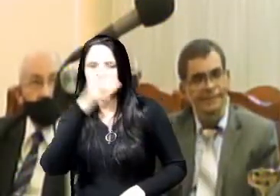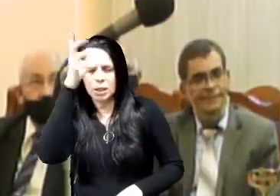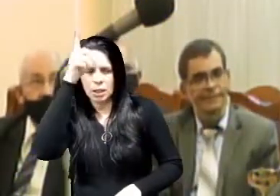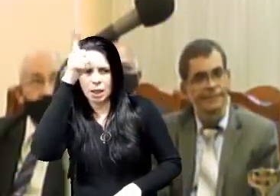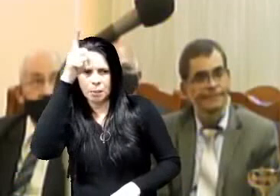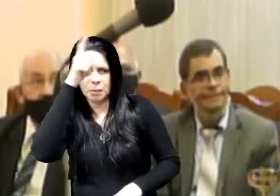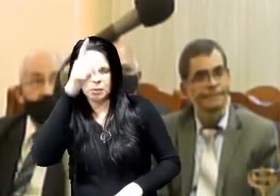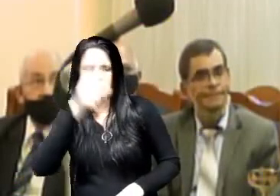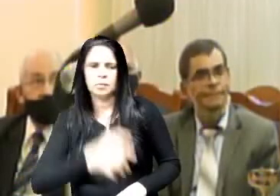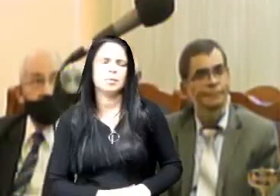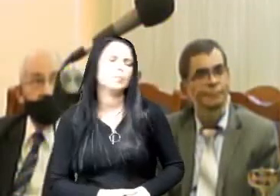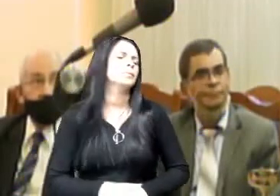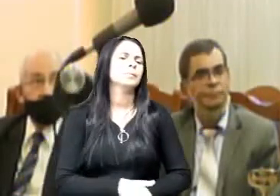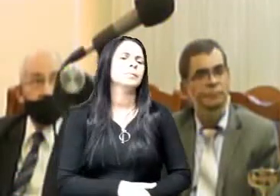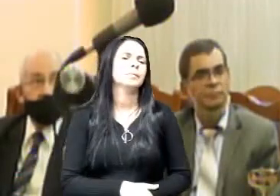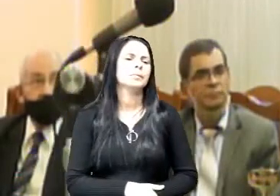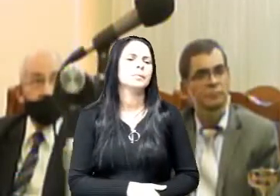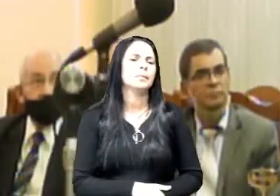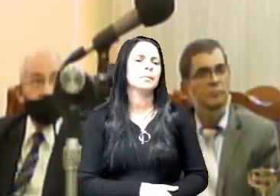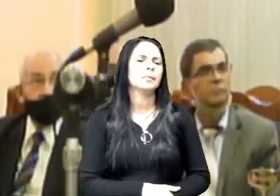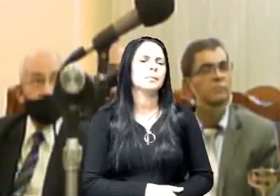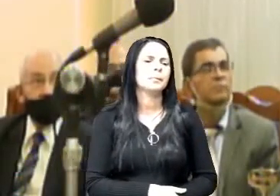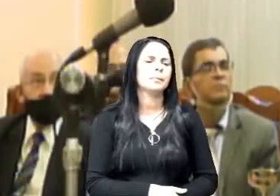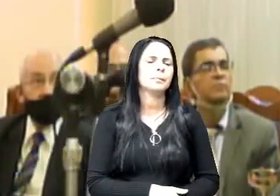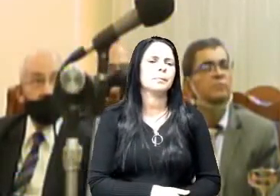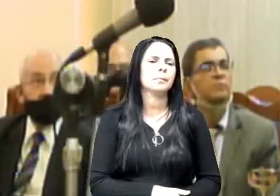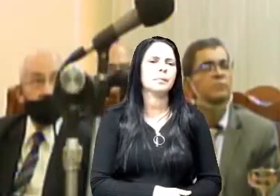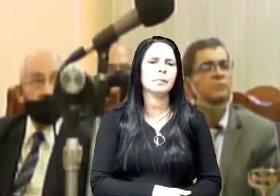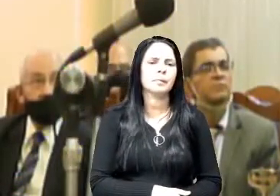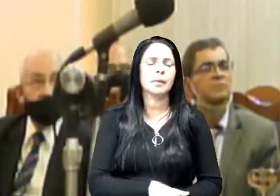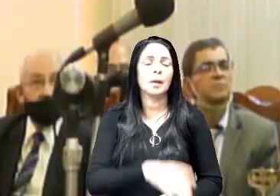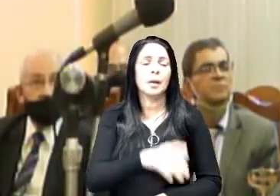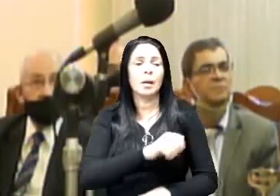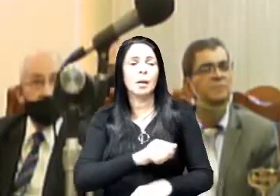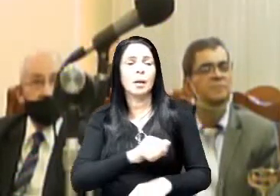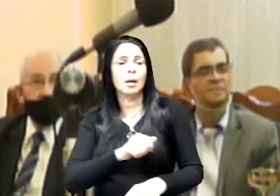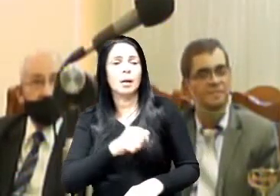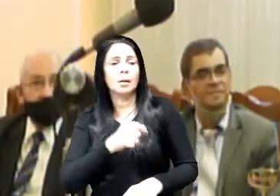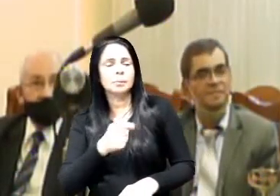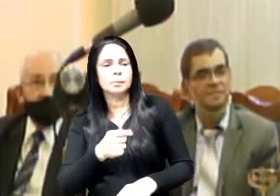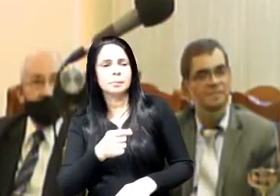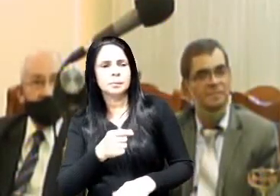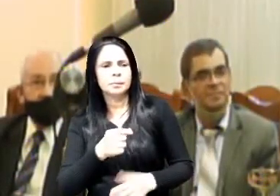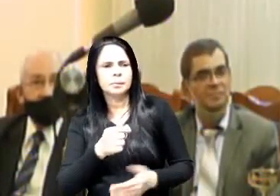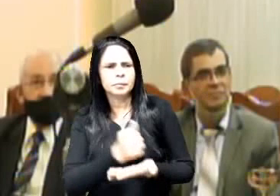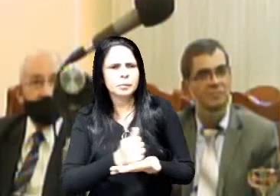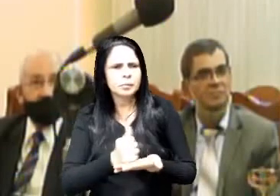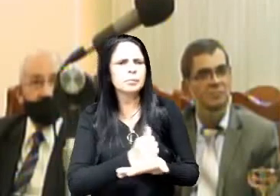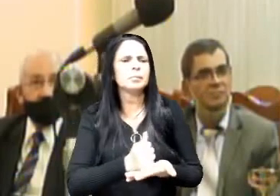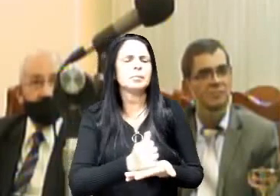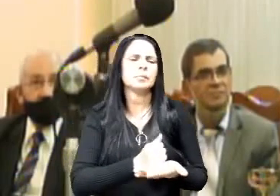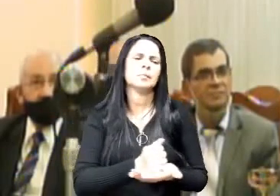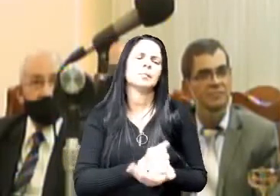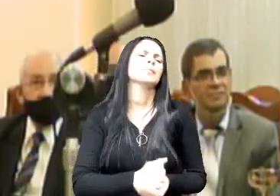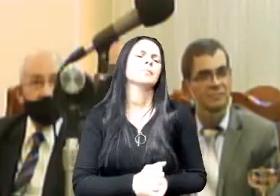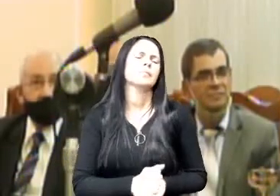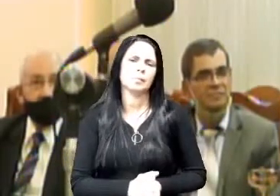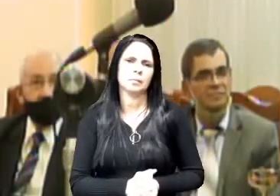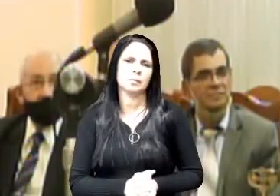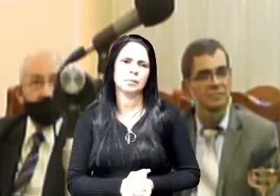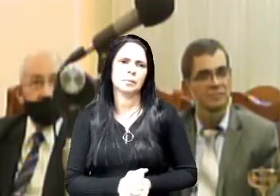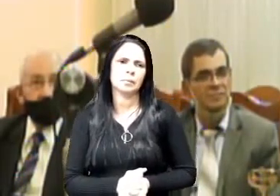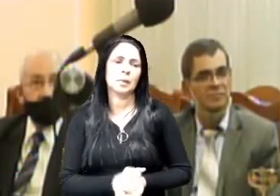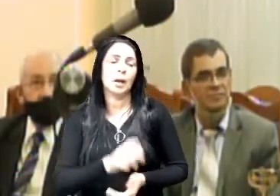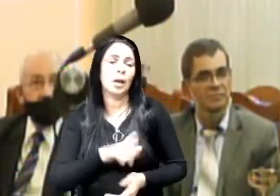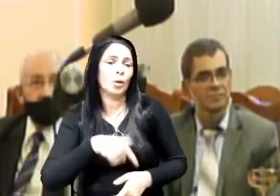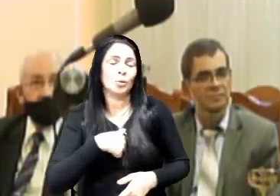sanitária, água oxigenada, misericórdia, água oxigenada. Água oxigenada, é que eu